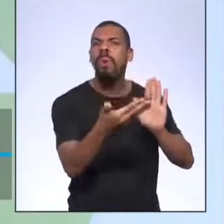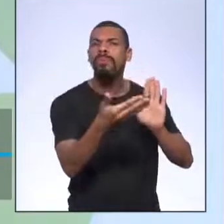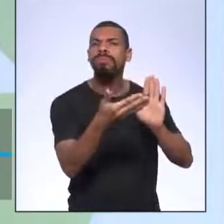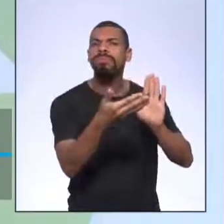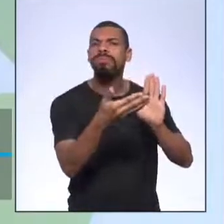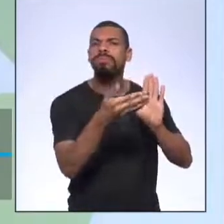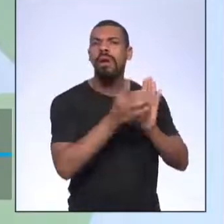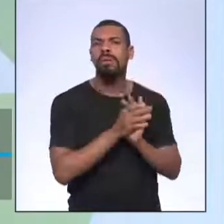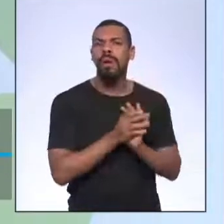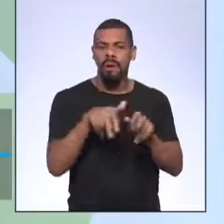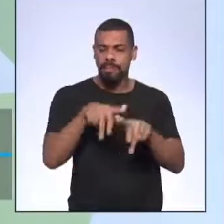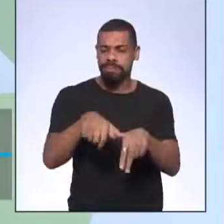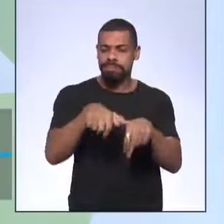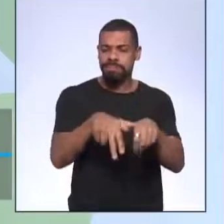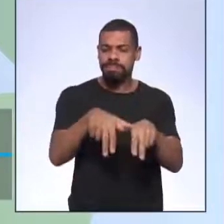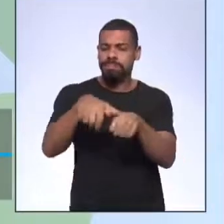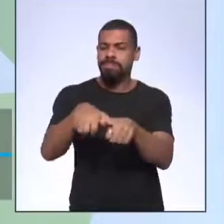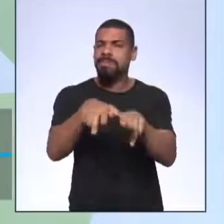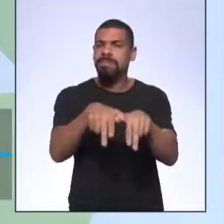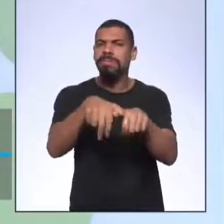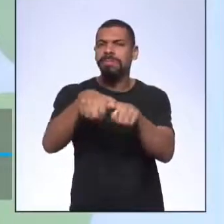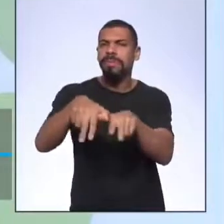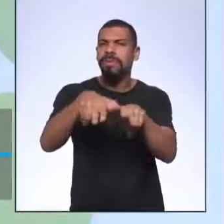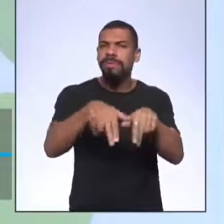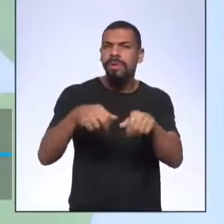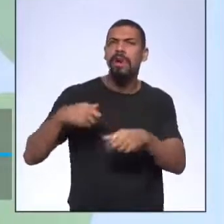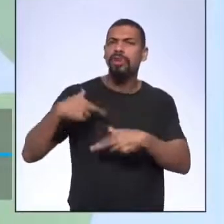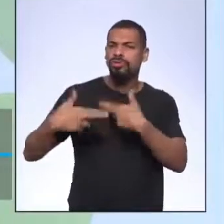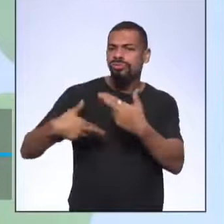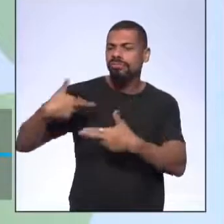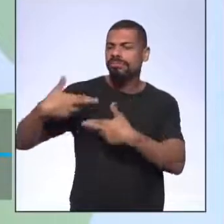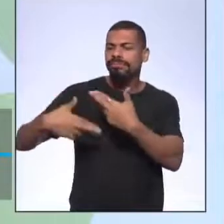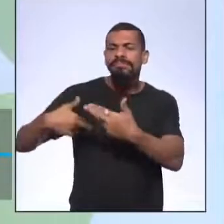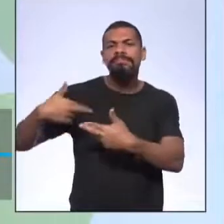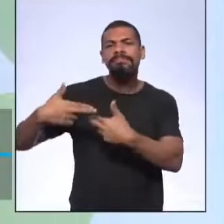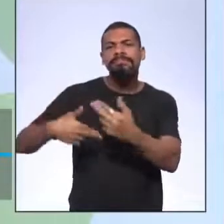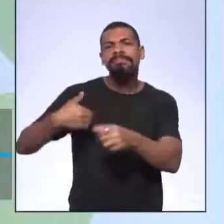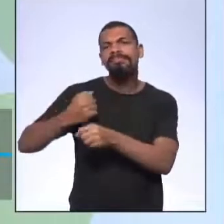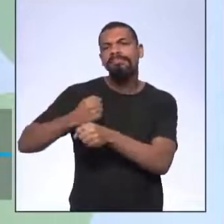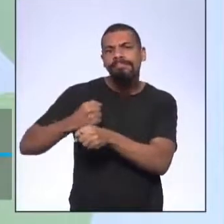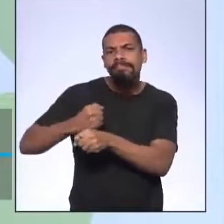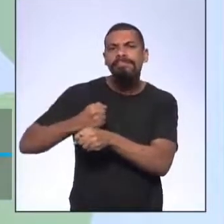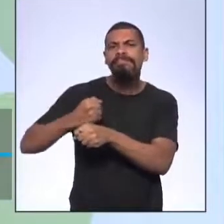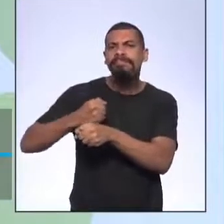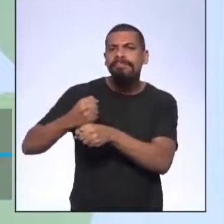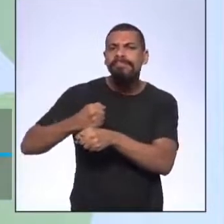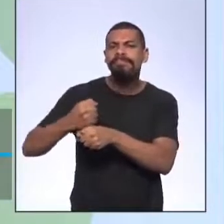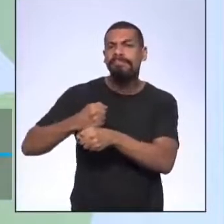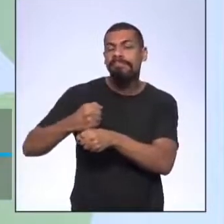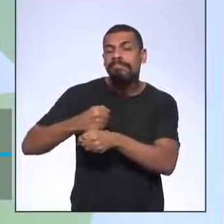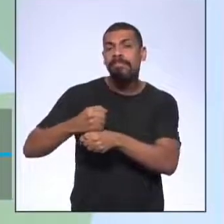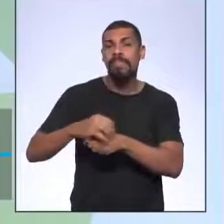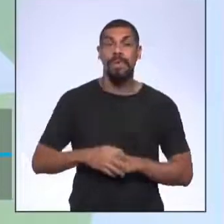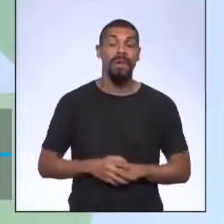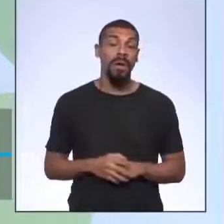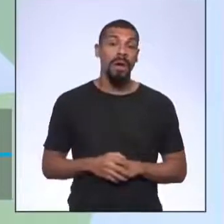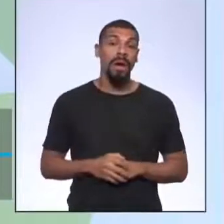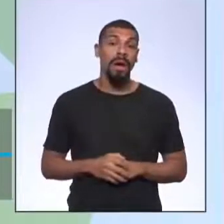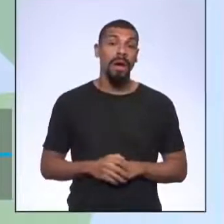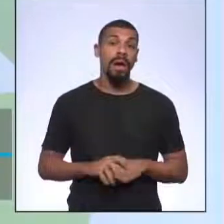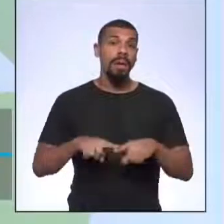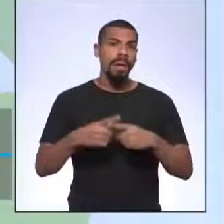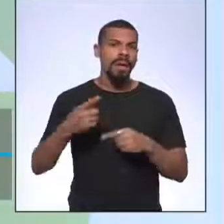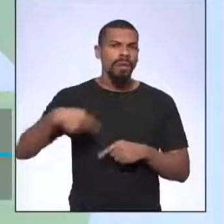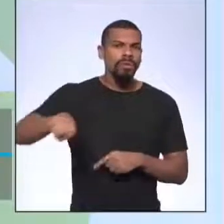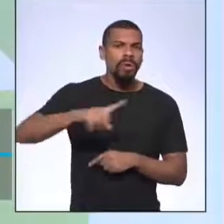quadrilha ela surge né Ela vem sendo transmitidas de geração em geração Tá certo através da modalidade Oi e a gente